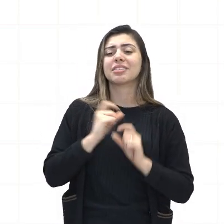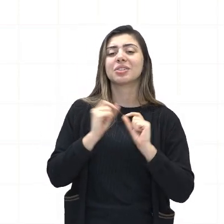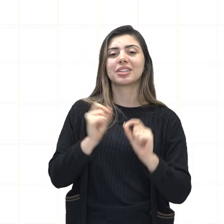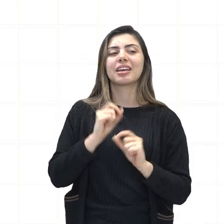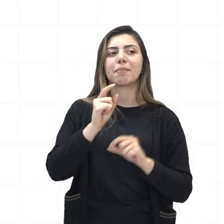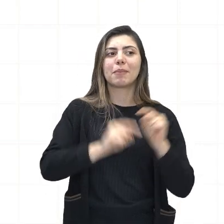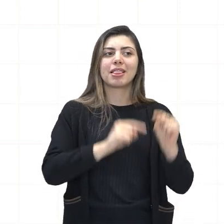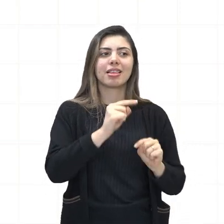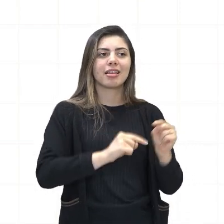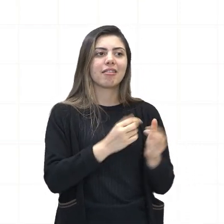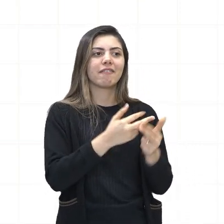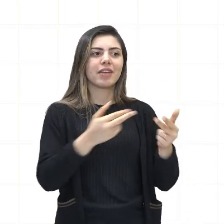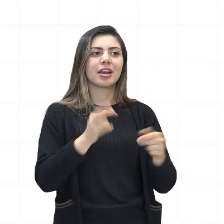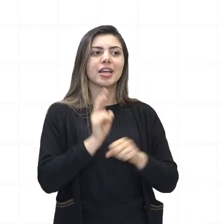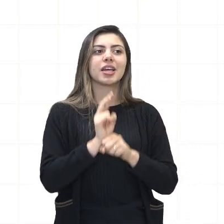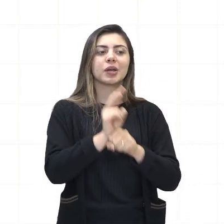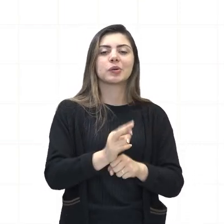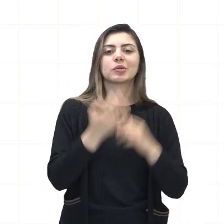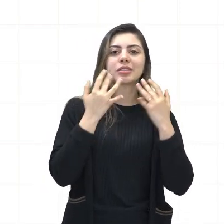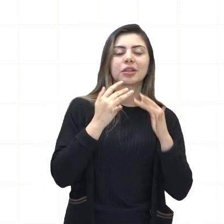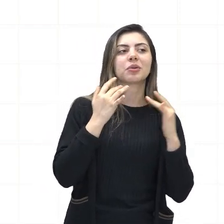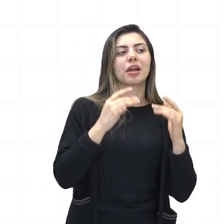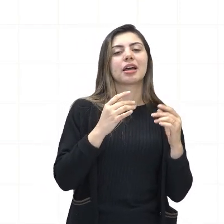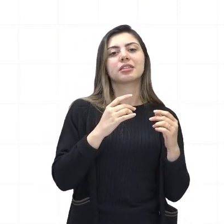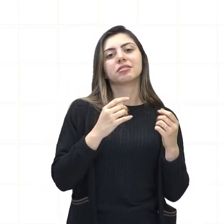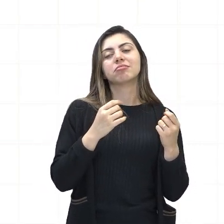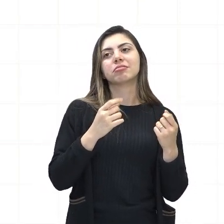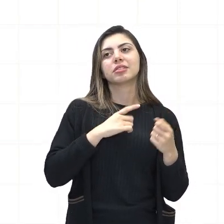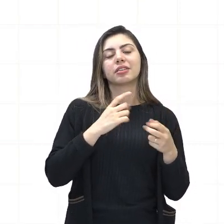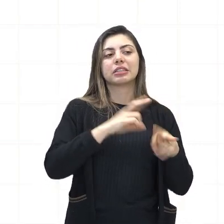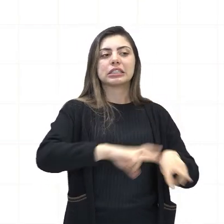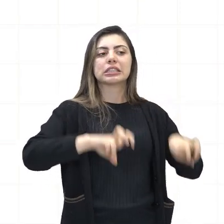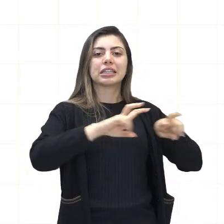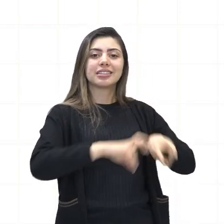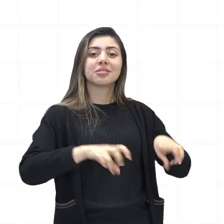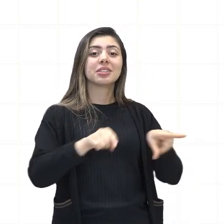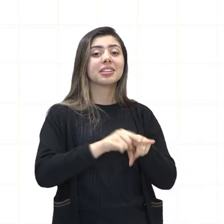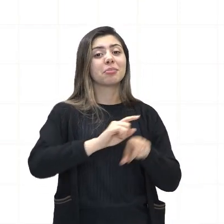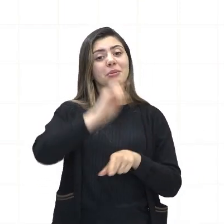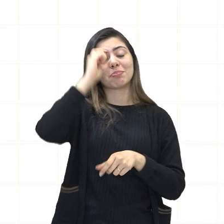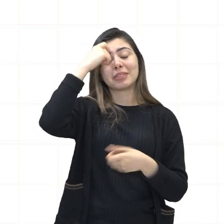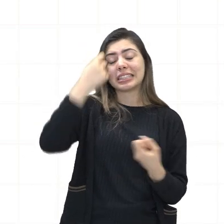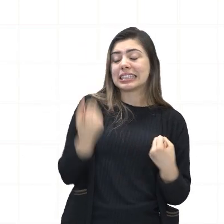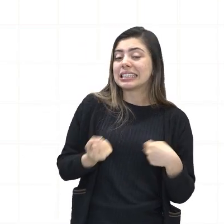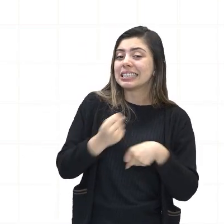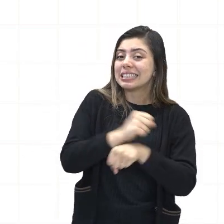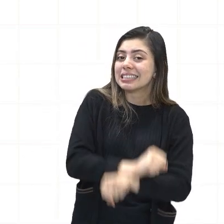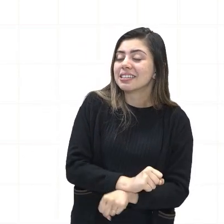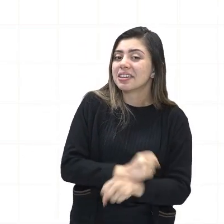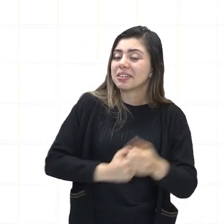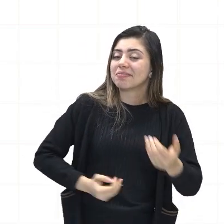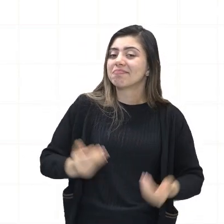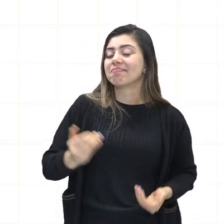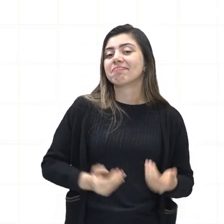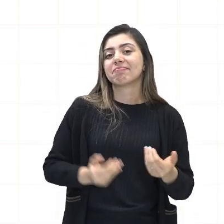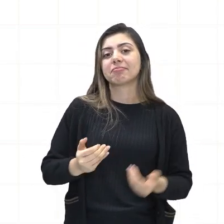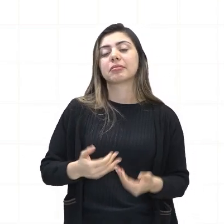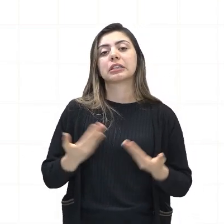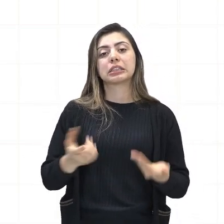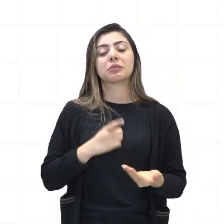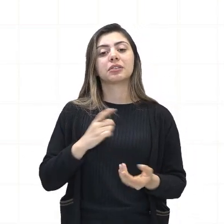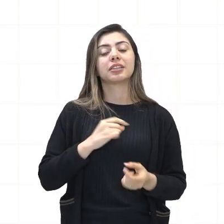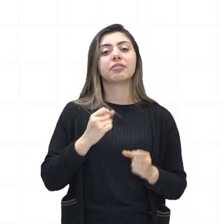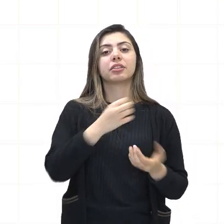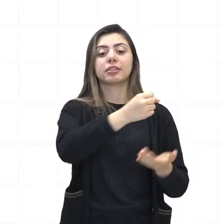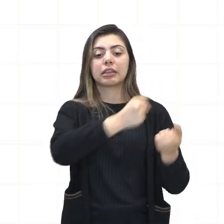fornecedora de matéria-prima, de elementos vindos do campo e também de escravos. muitos escravos que foram trazidos para a